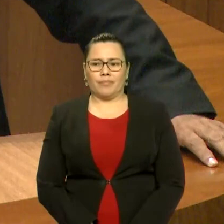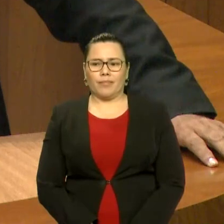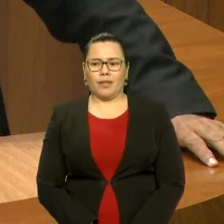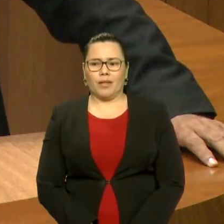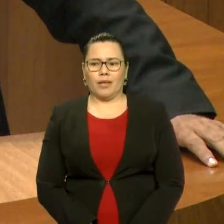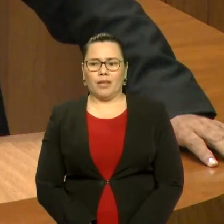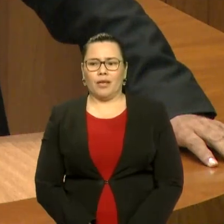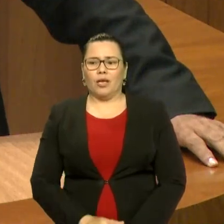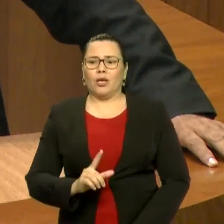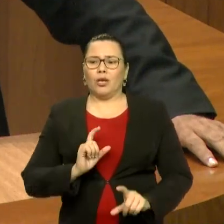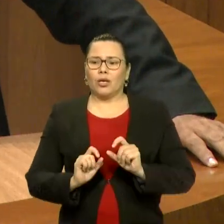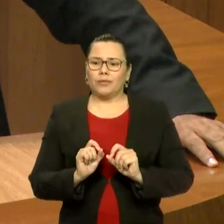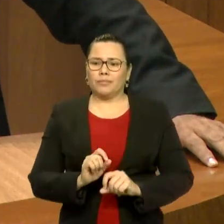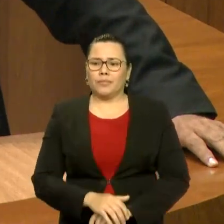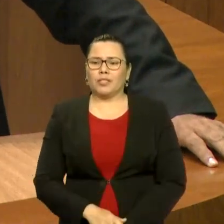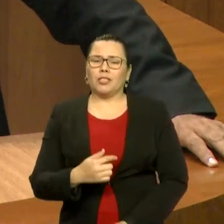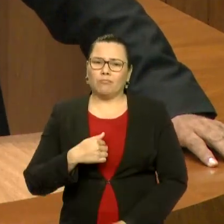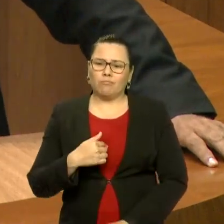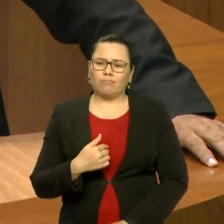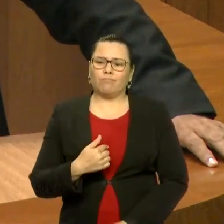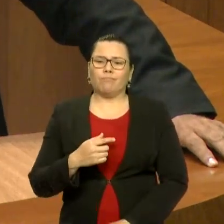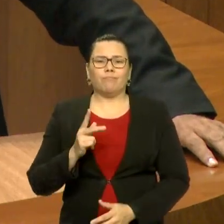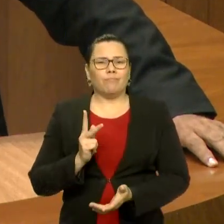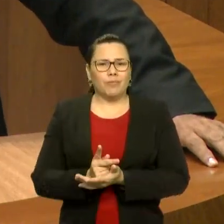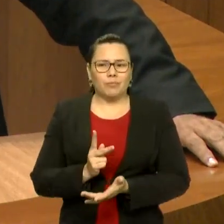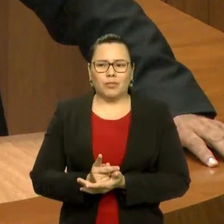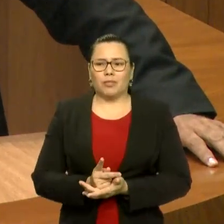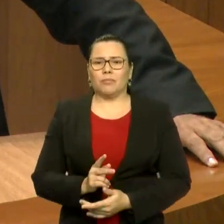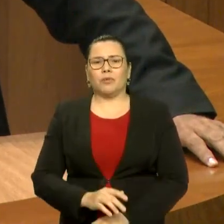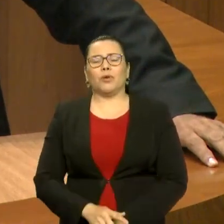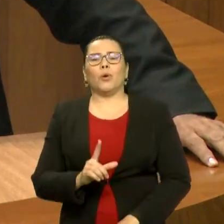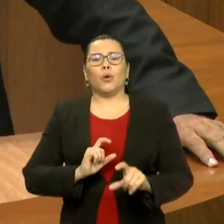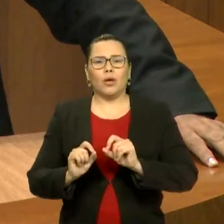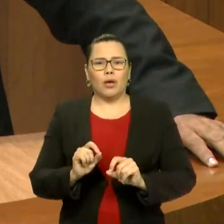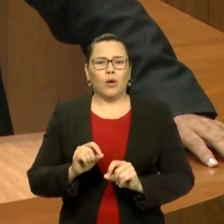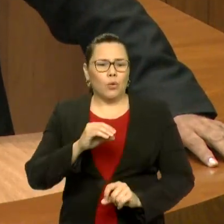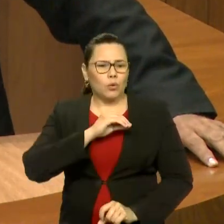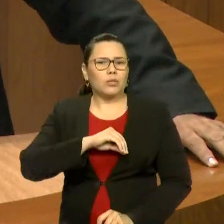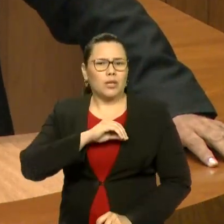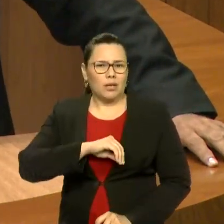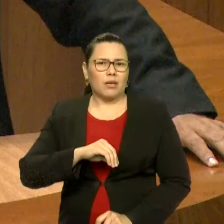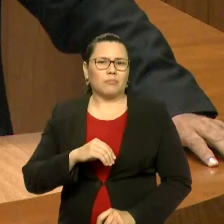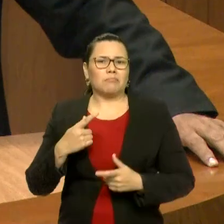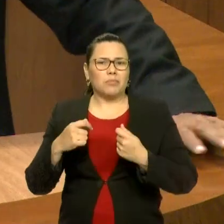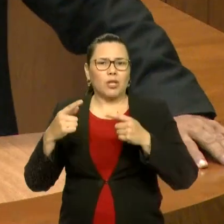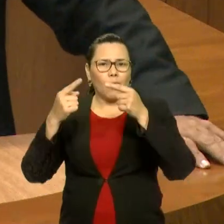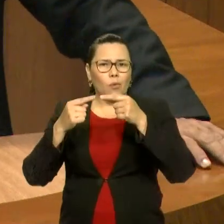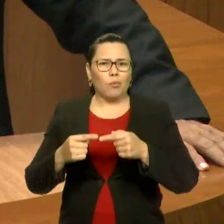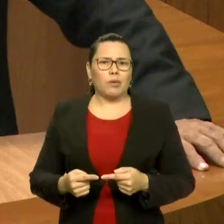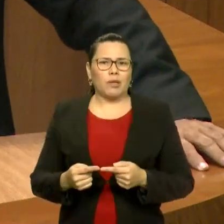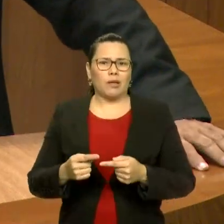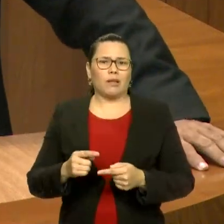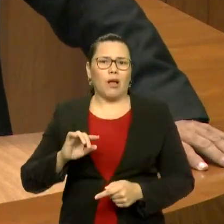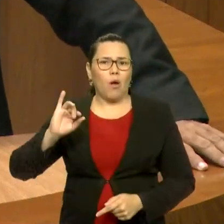diariamente, mensalmente, anualmente pela inflação, e a nossa luta, a nossa defesa permanentemente.